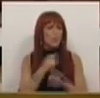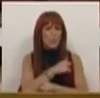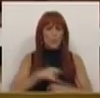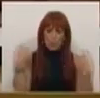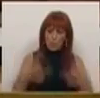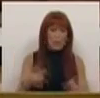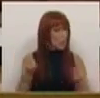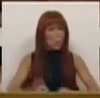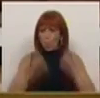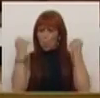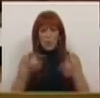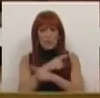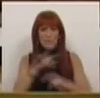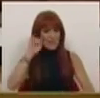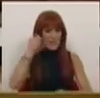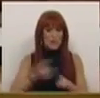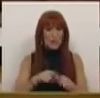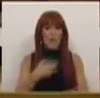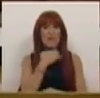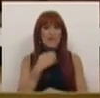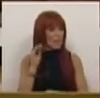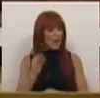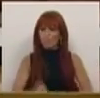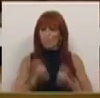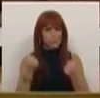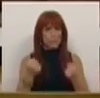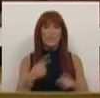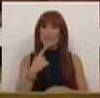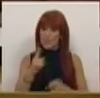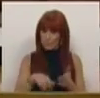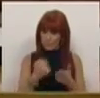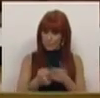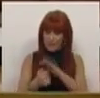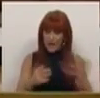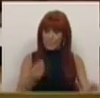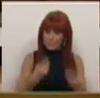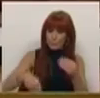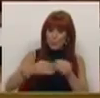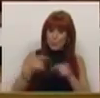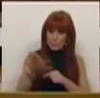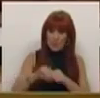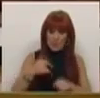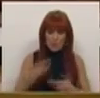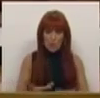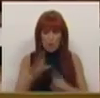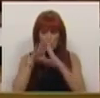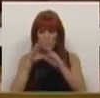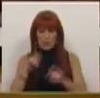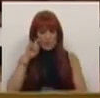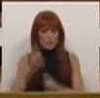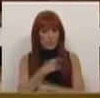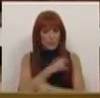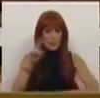supervisão, ela não será capaz de impedir crises ou falências bancárias. Dito isto, é preciso acrescentar que o atual modelo de